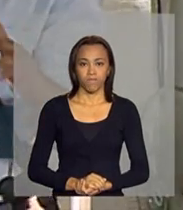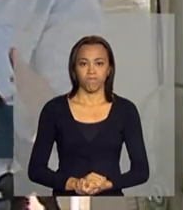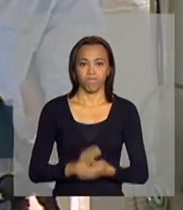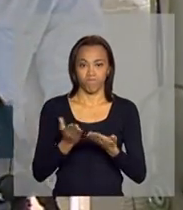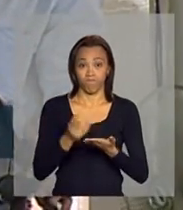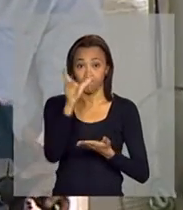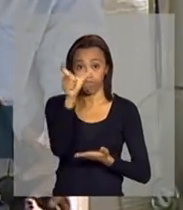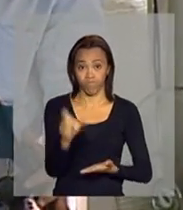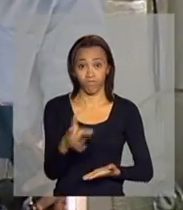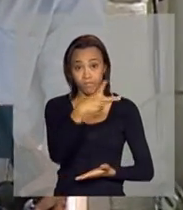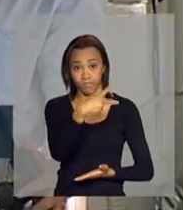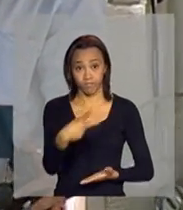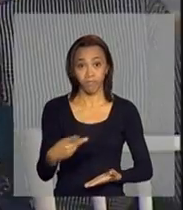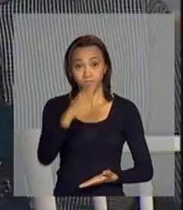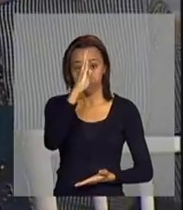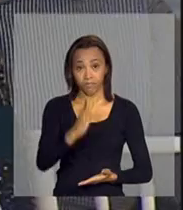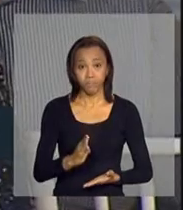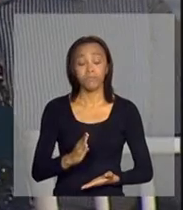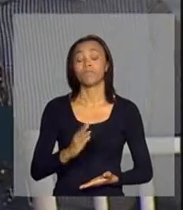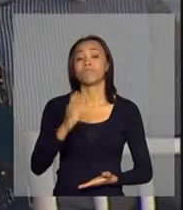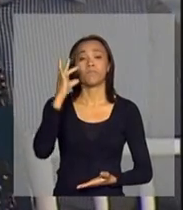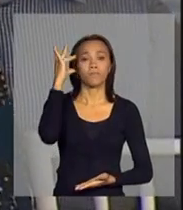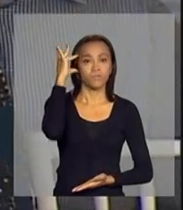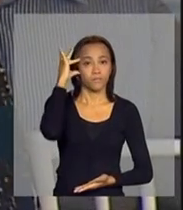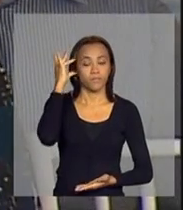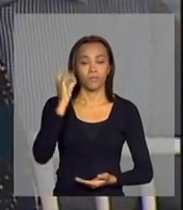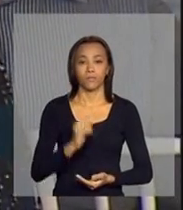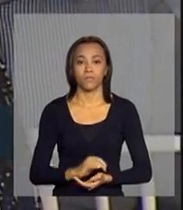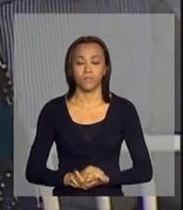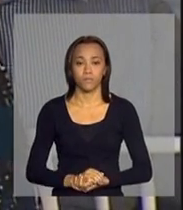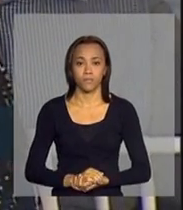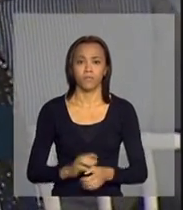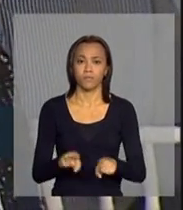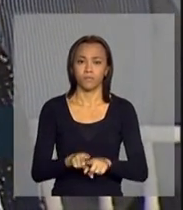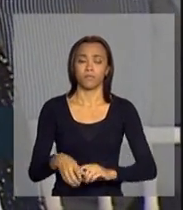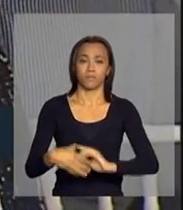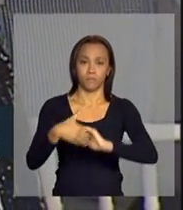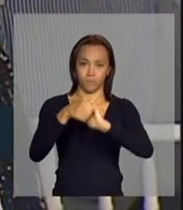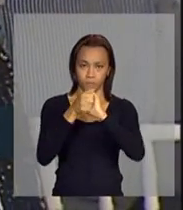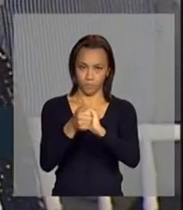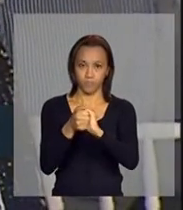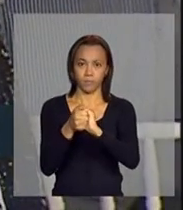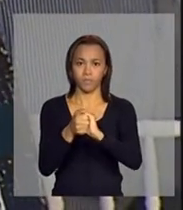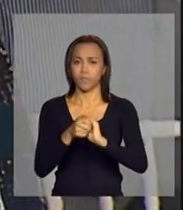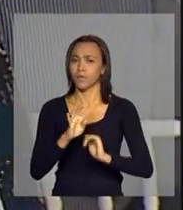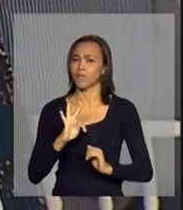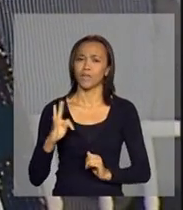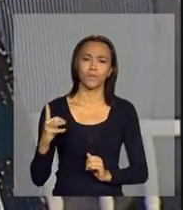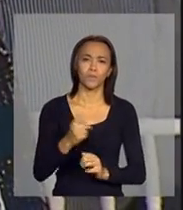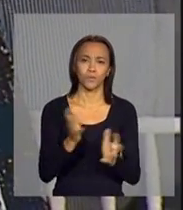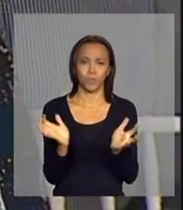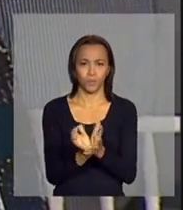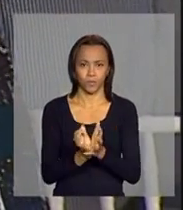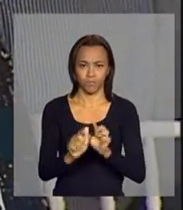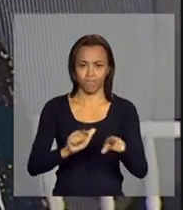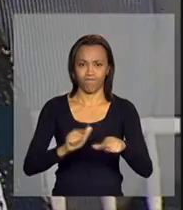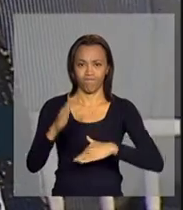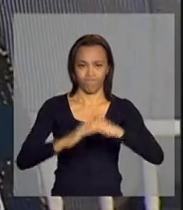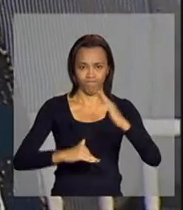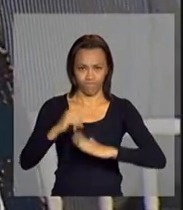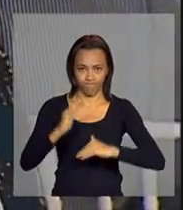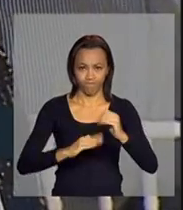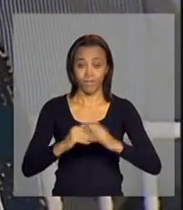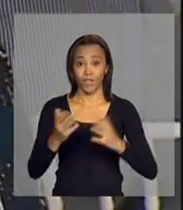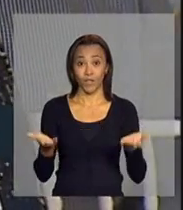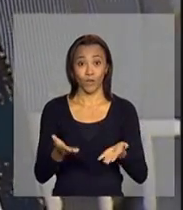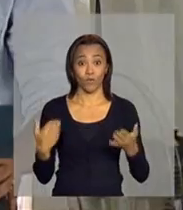Excelentíssima presidente da República, Dilma Rousseff, cumprimentando também toda a sua equipe que prestigia